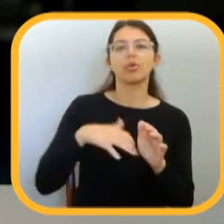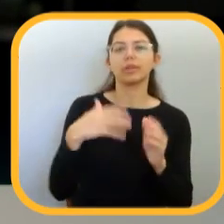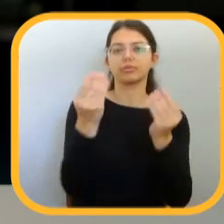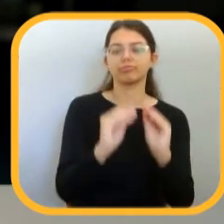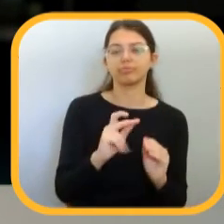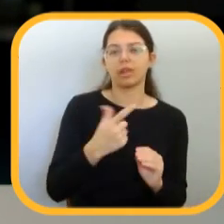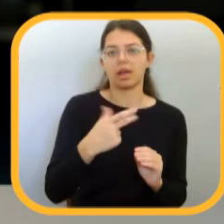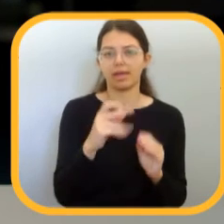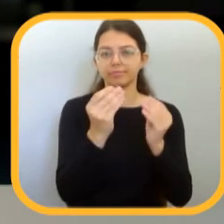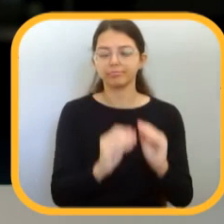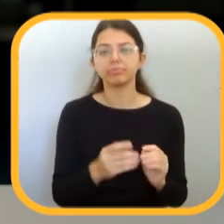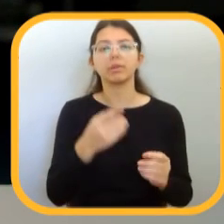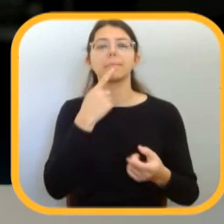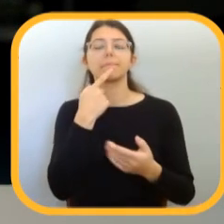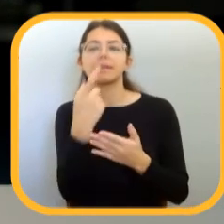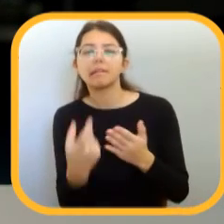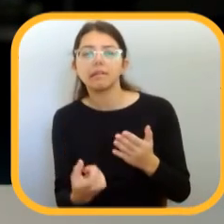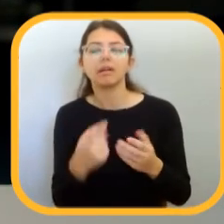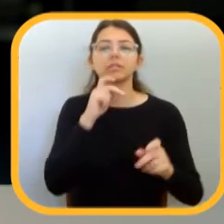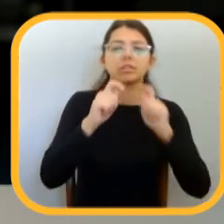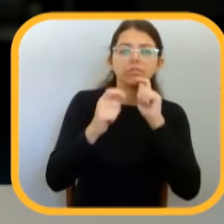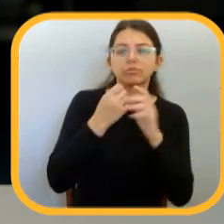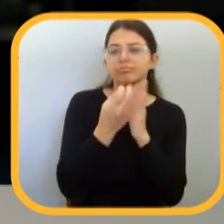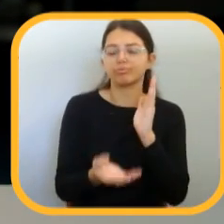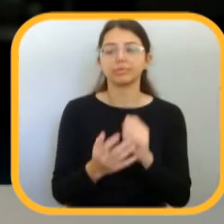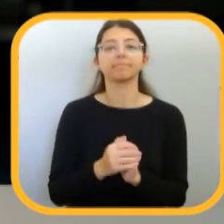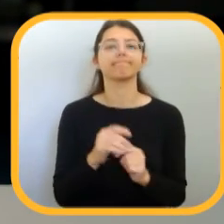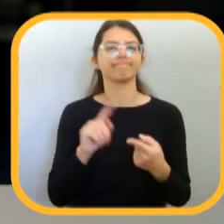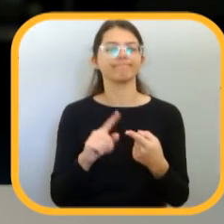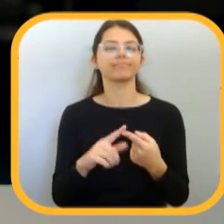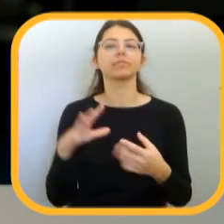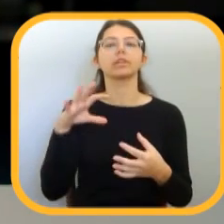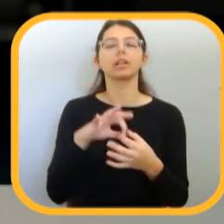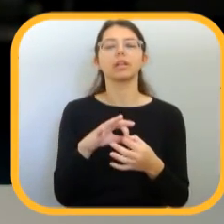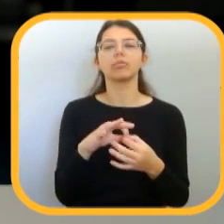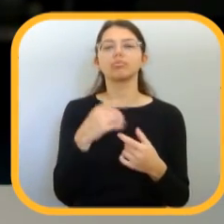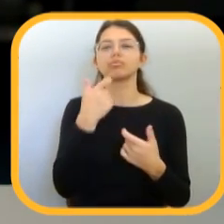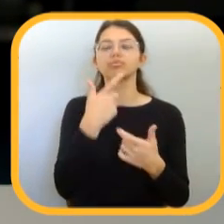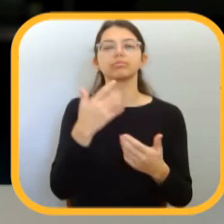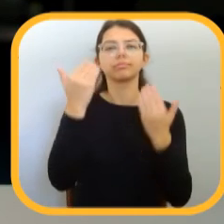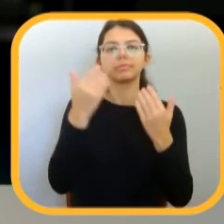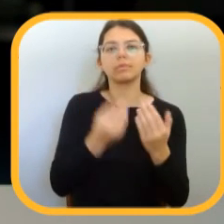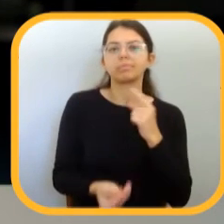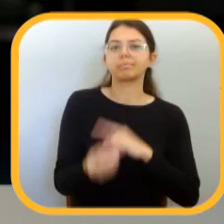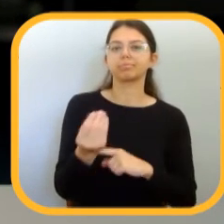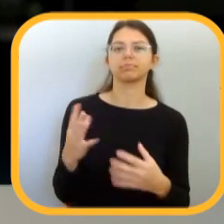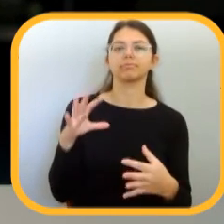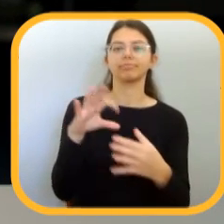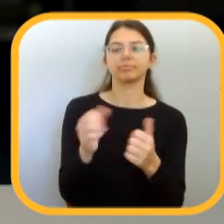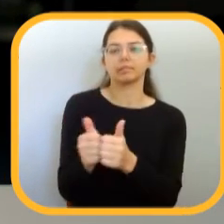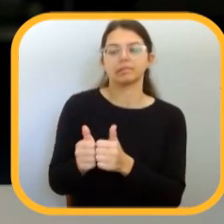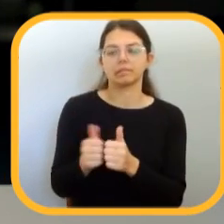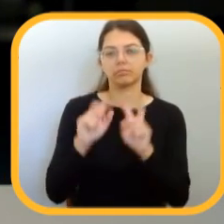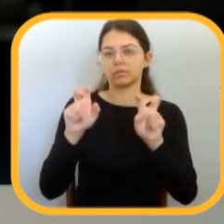de congressos, estatísticas, entrevistas, inquéritos, entre muitos outros. No fundo, trata-se de tudo o que contém a informação